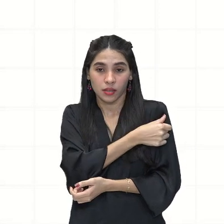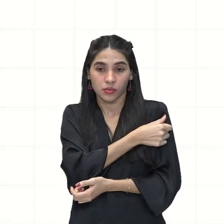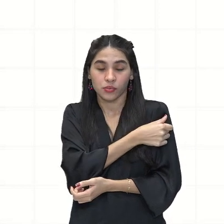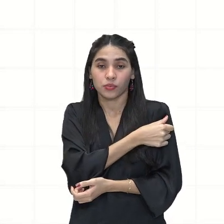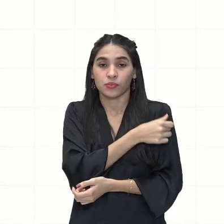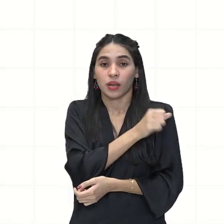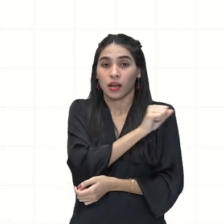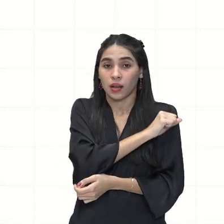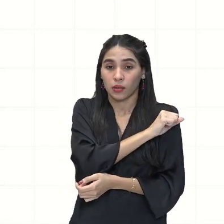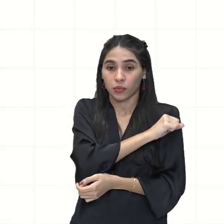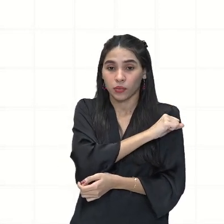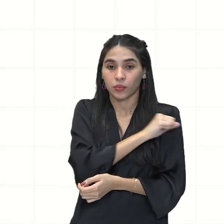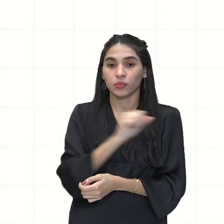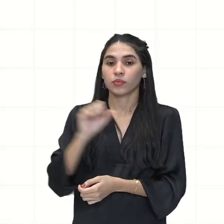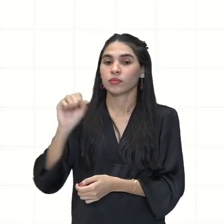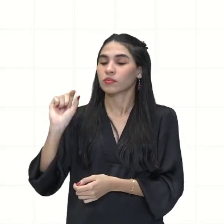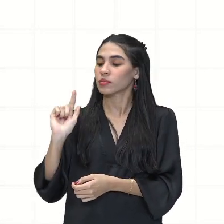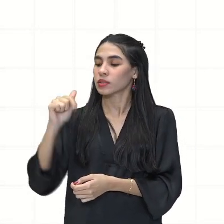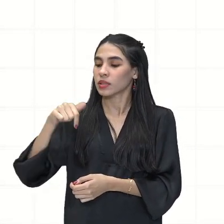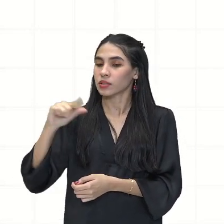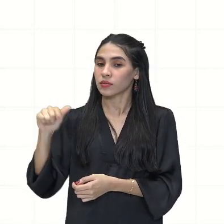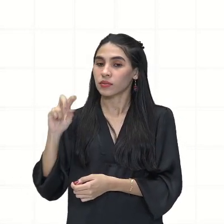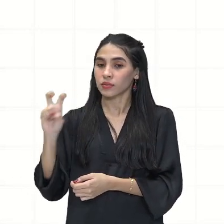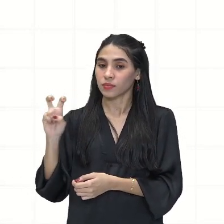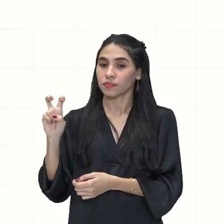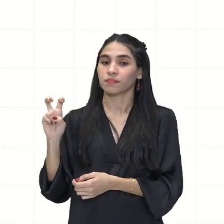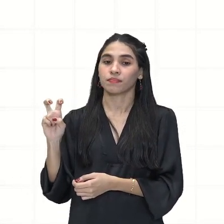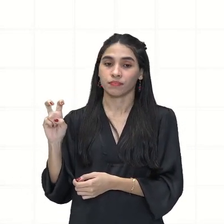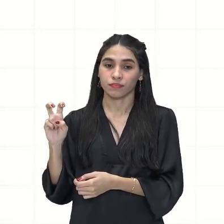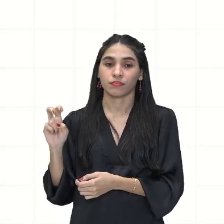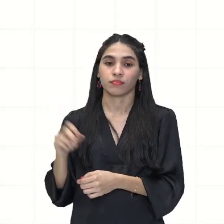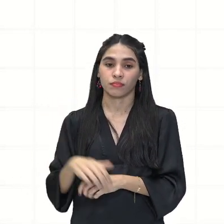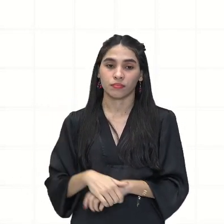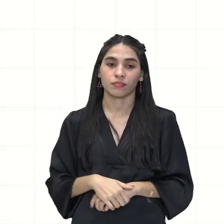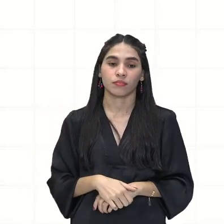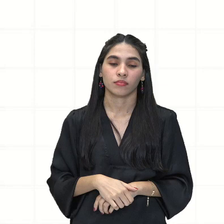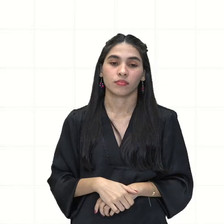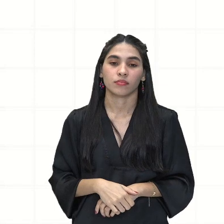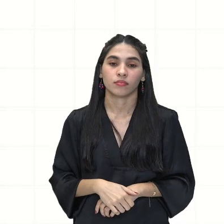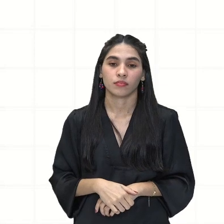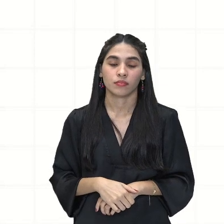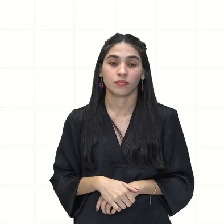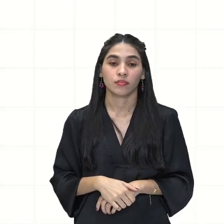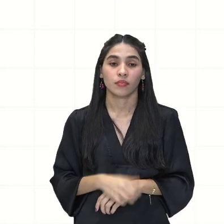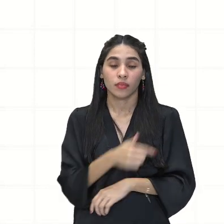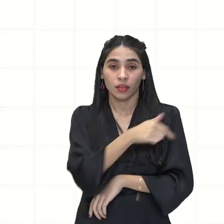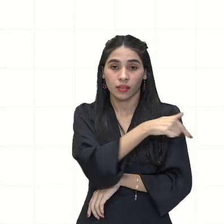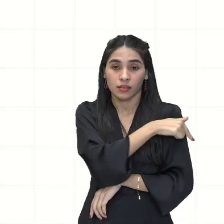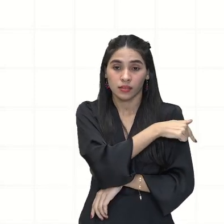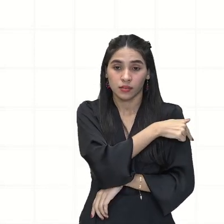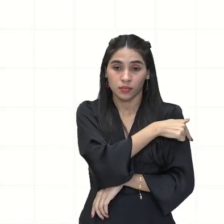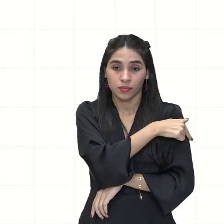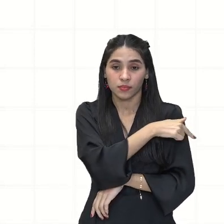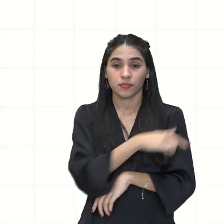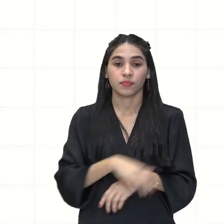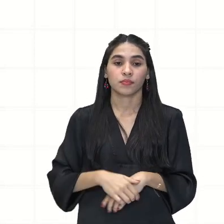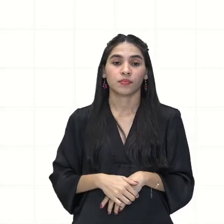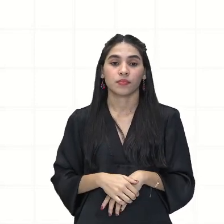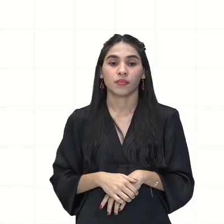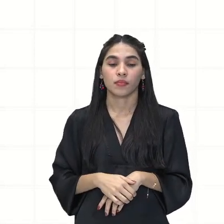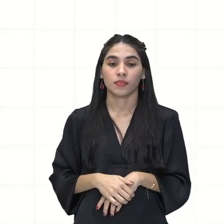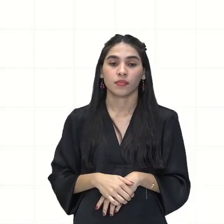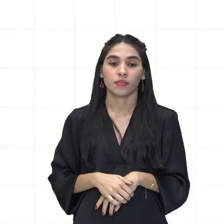né, está em torno de 7,5. Do 7º aninho foi, olha,